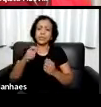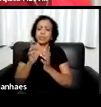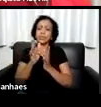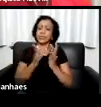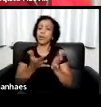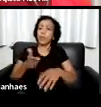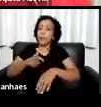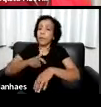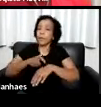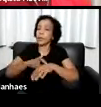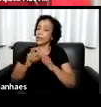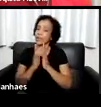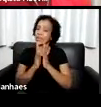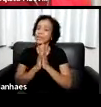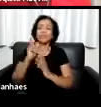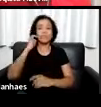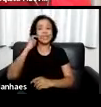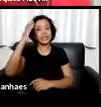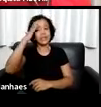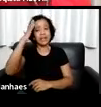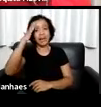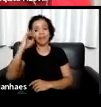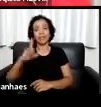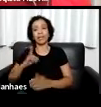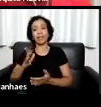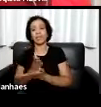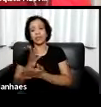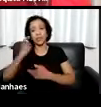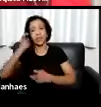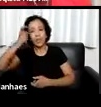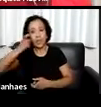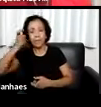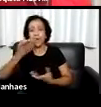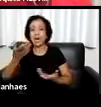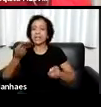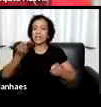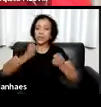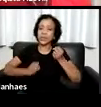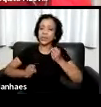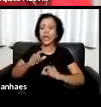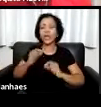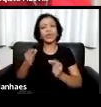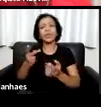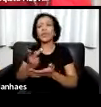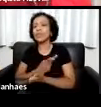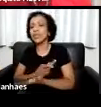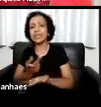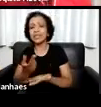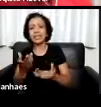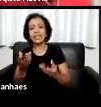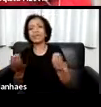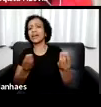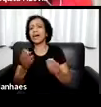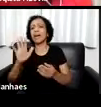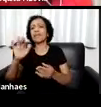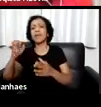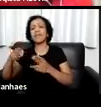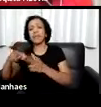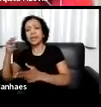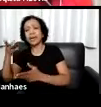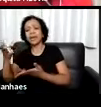oração, porque eu sei que tem muita gente angustiada, preocupada, como o Valdenir, que a sua mãezinha vai operar, né, fazer